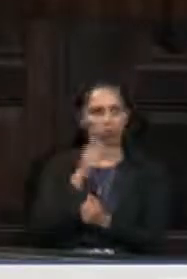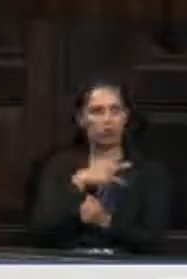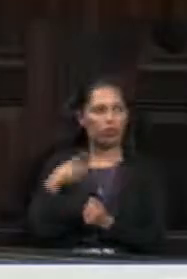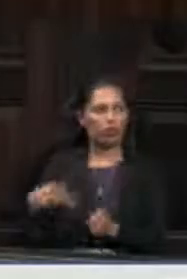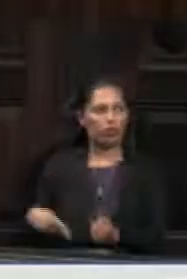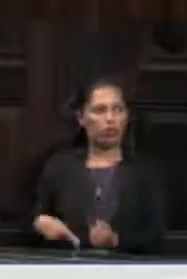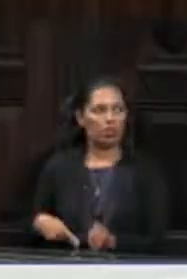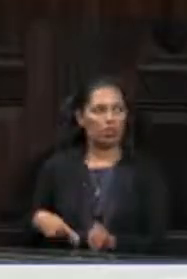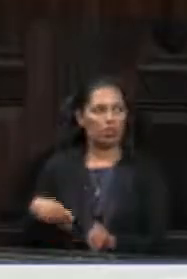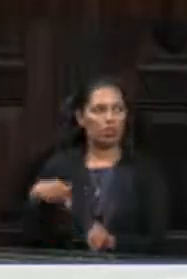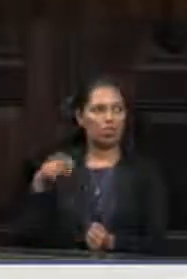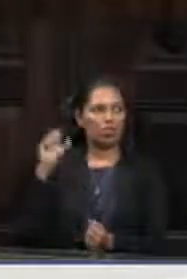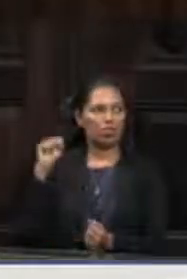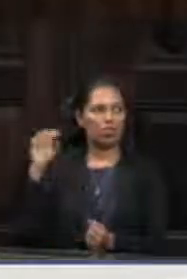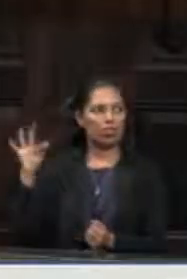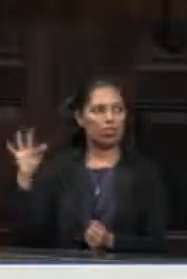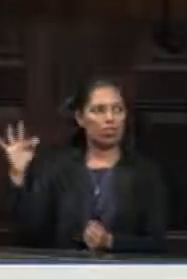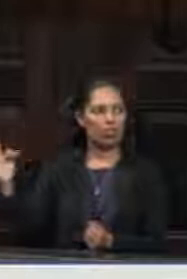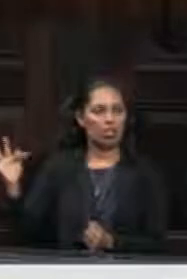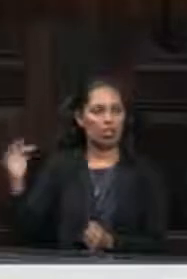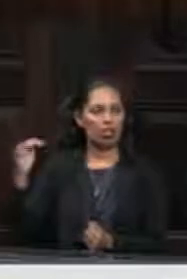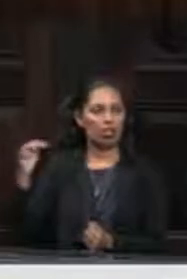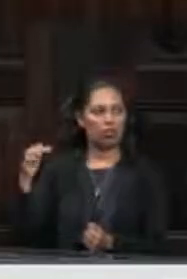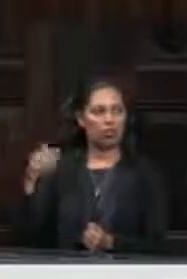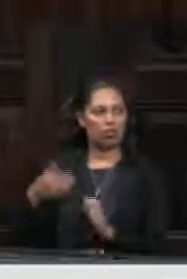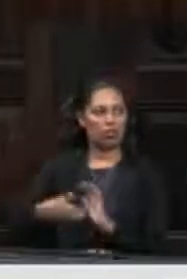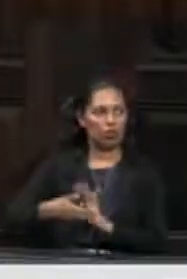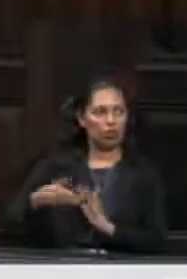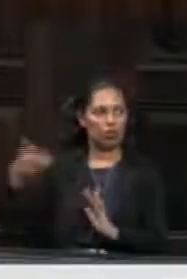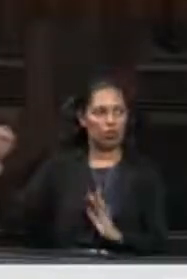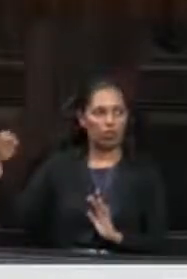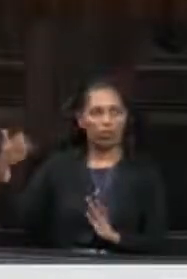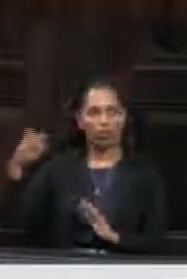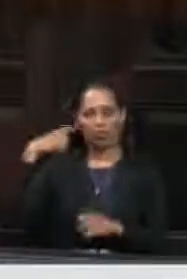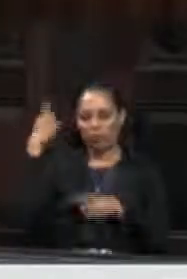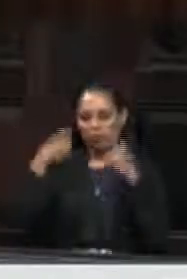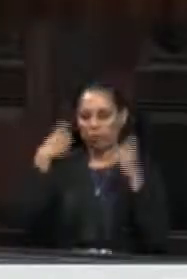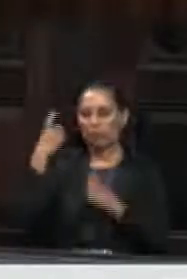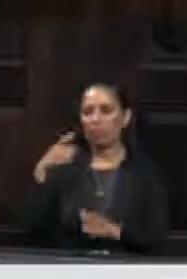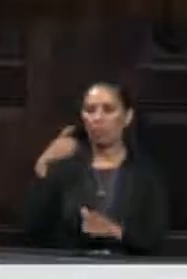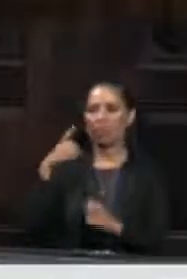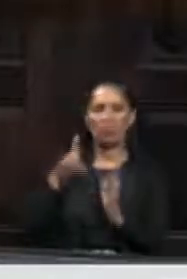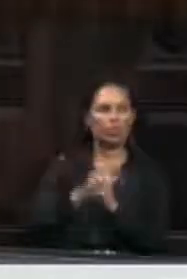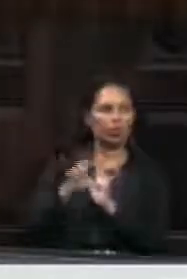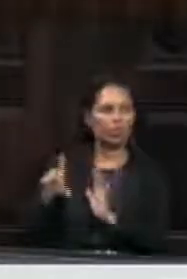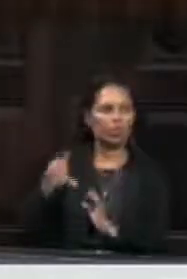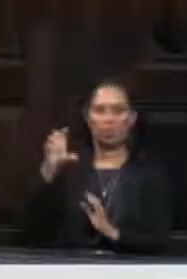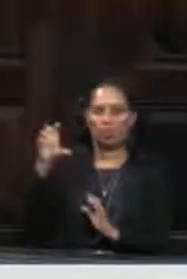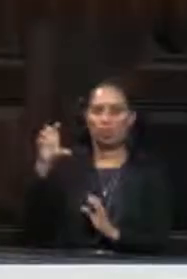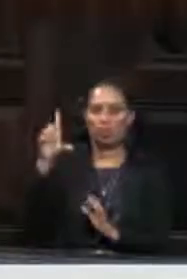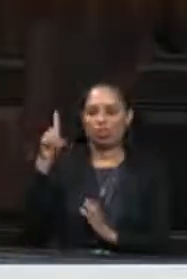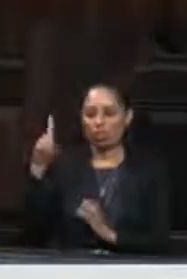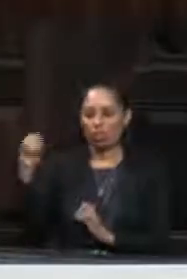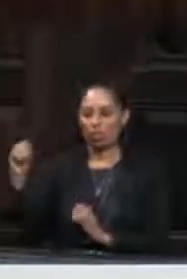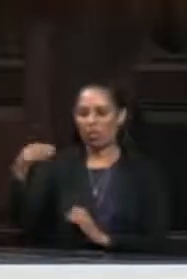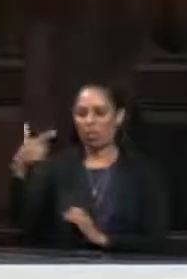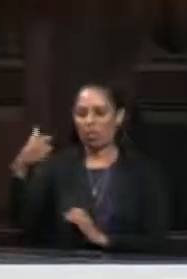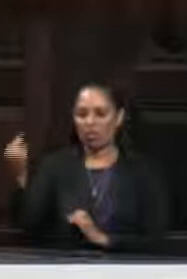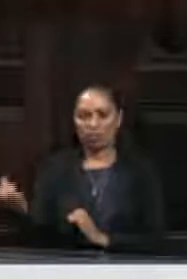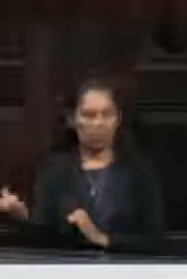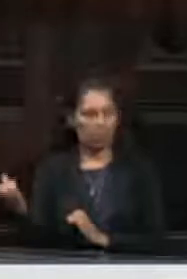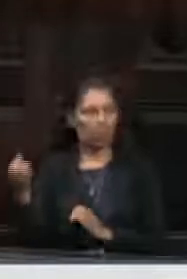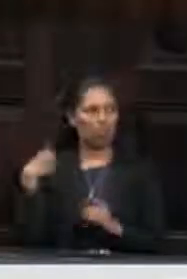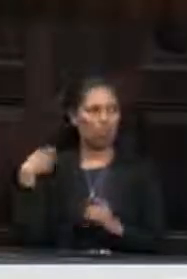sua preocupação com a aprovação da ADO 26. Sou cristã e sou